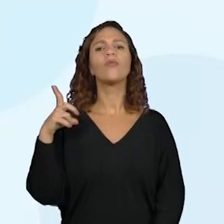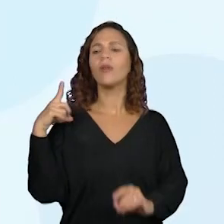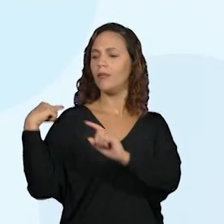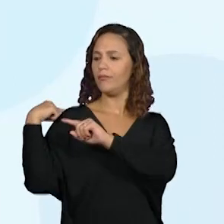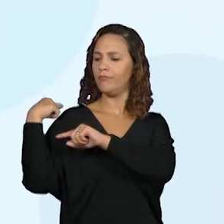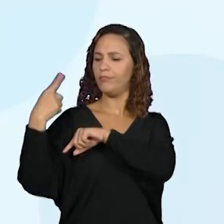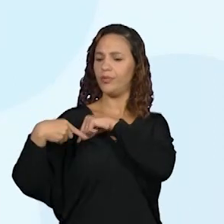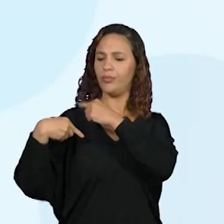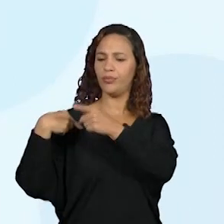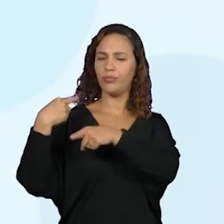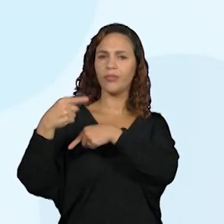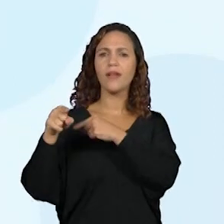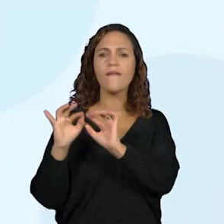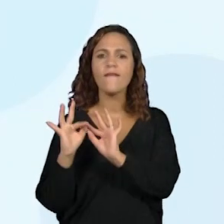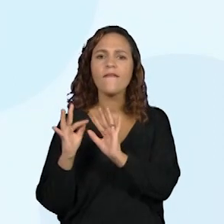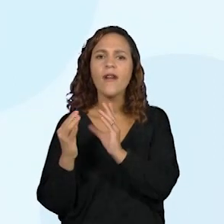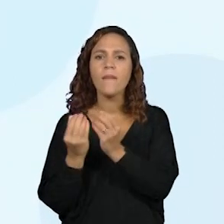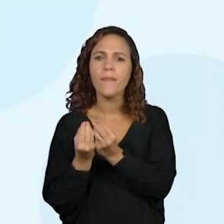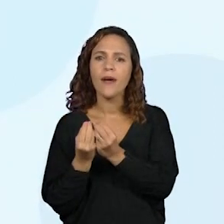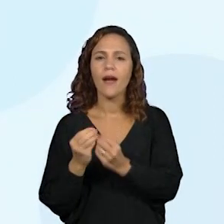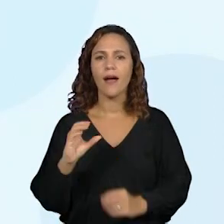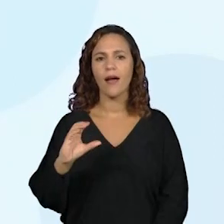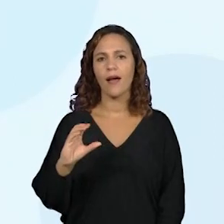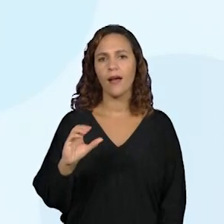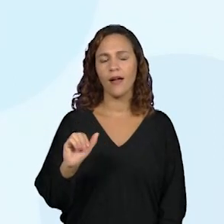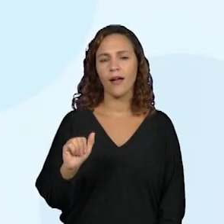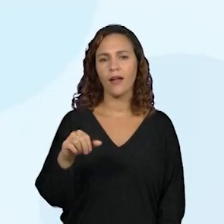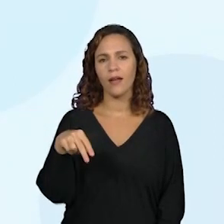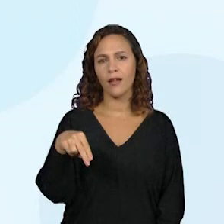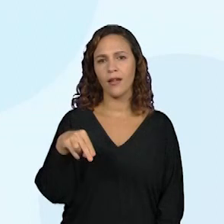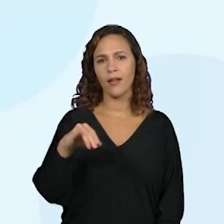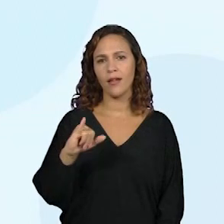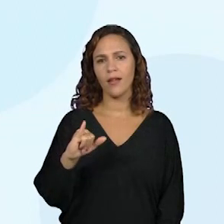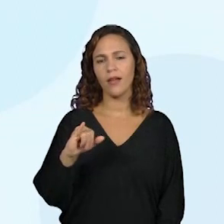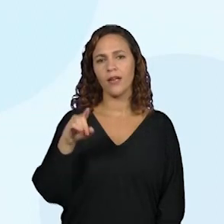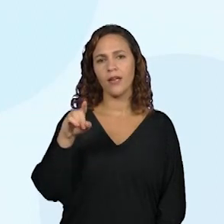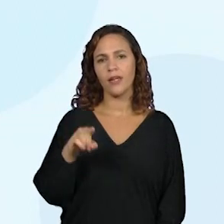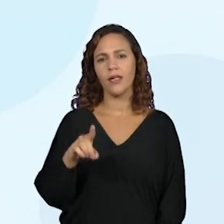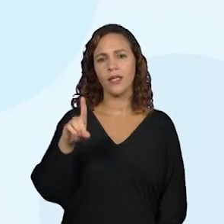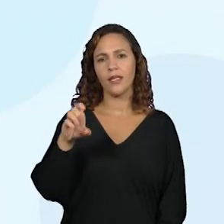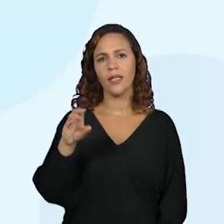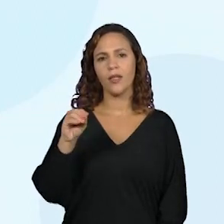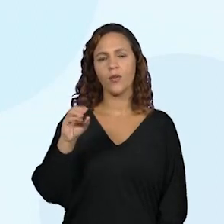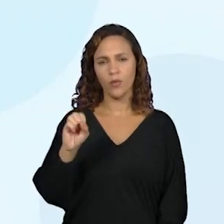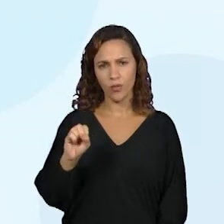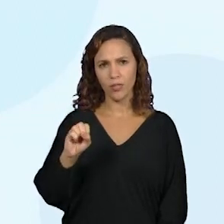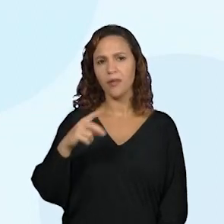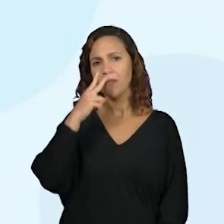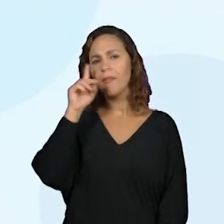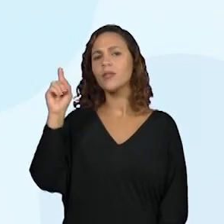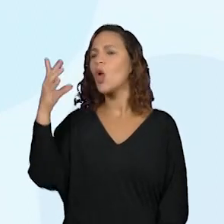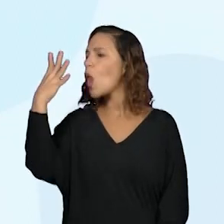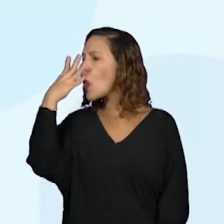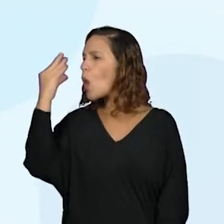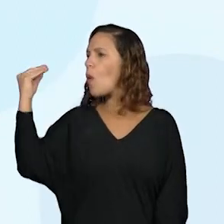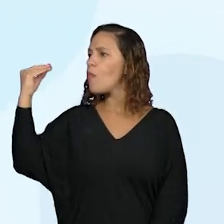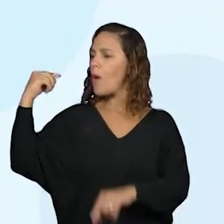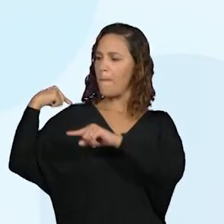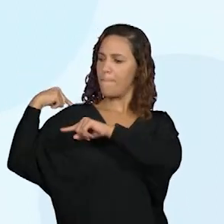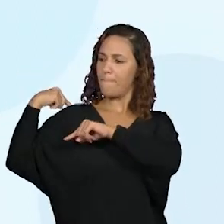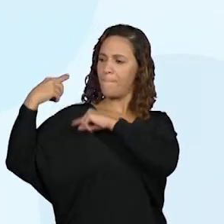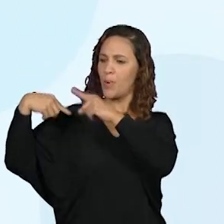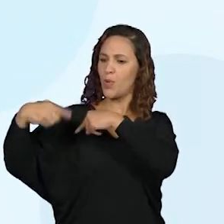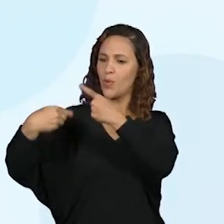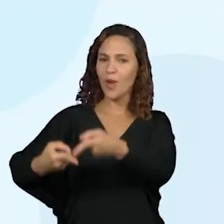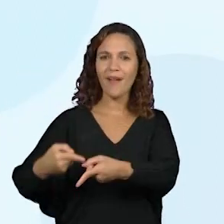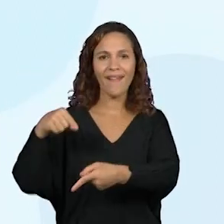da família dos canídeos é só que é uma subespécie do Lobo Então essa informação já dá uma